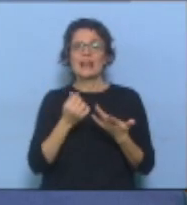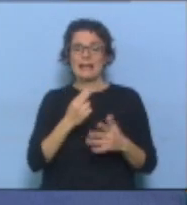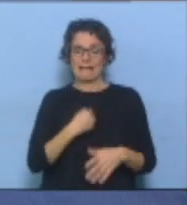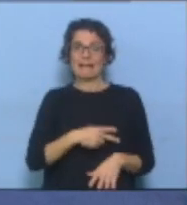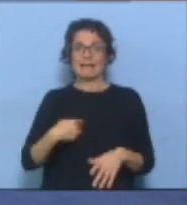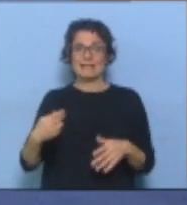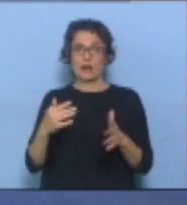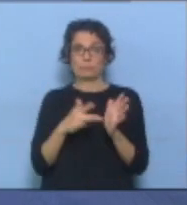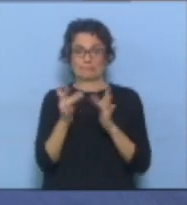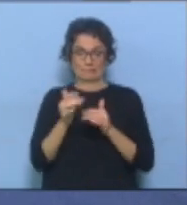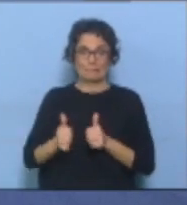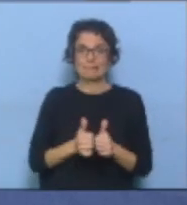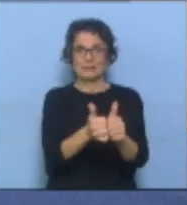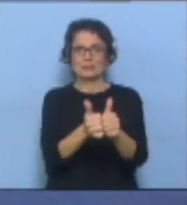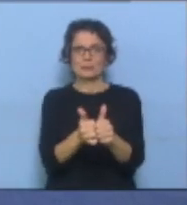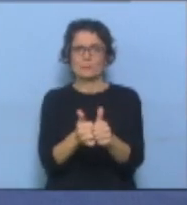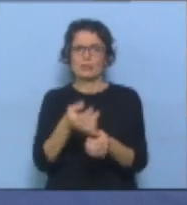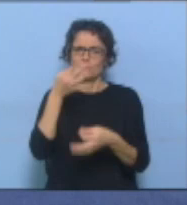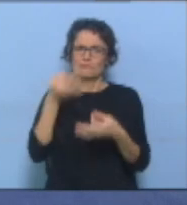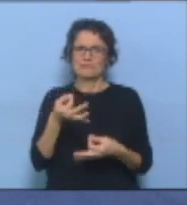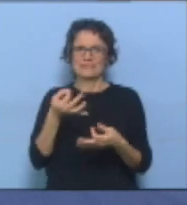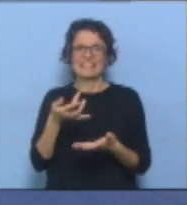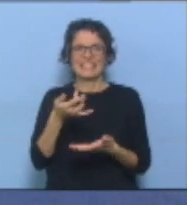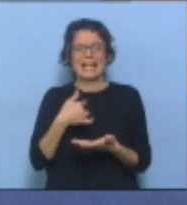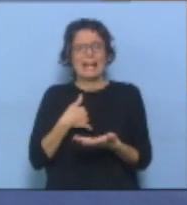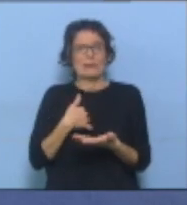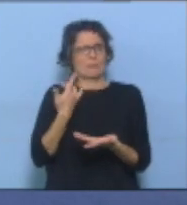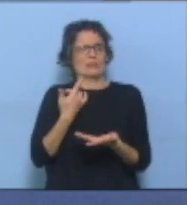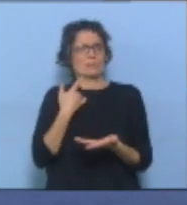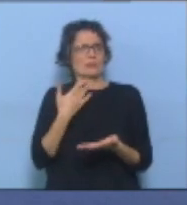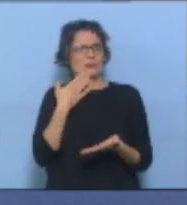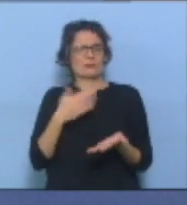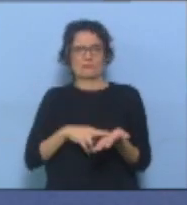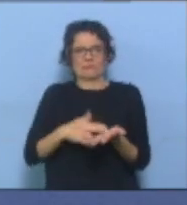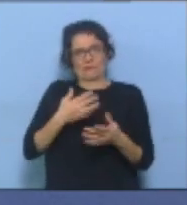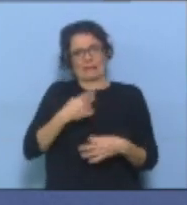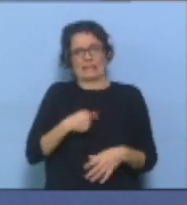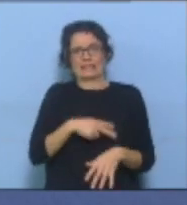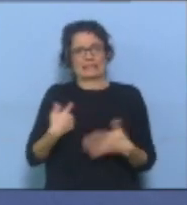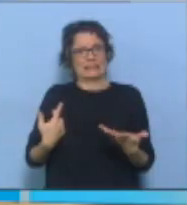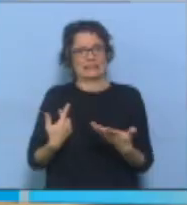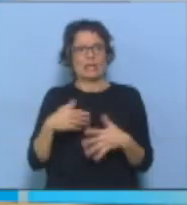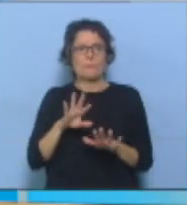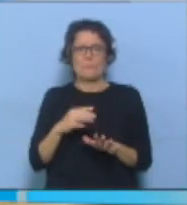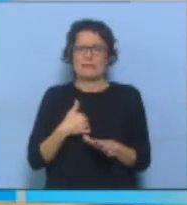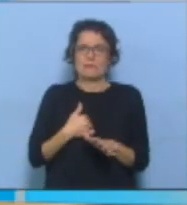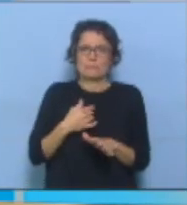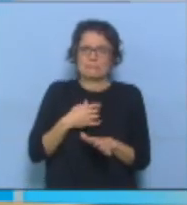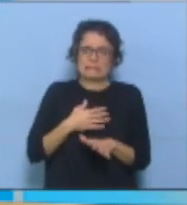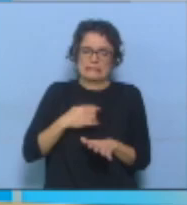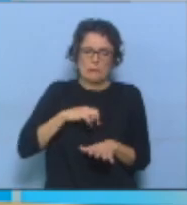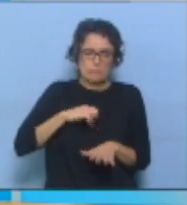aqui, porque a minha tendência natural seria reservar esta história privada e